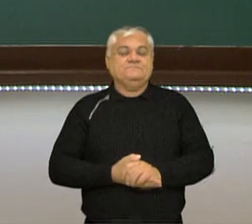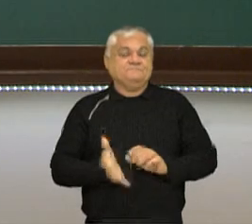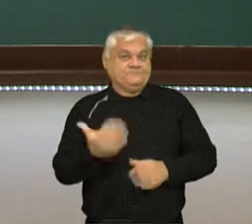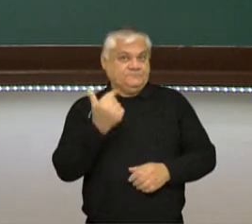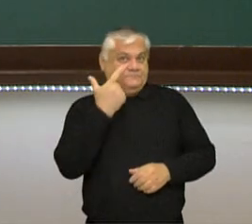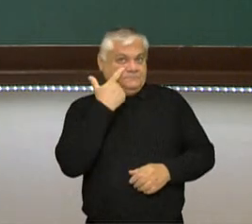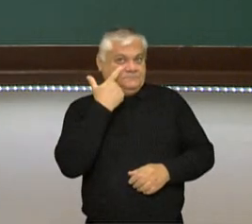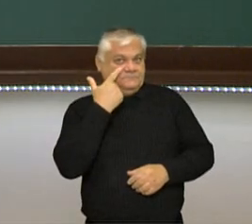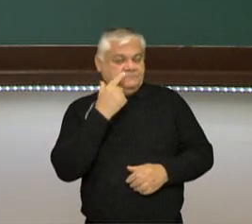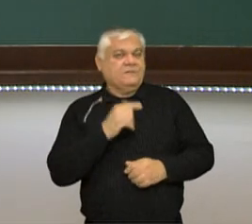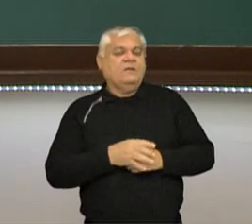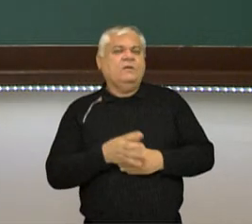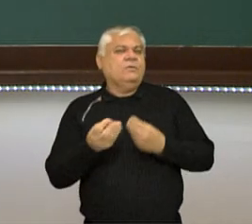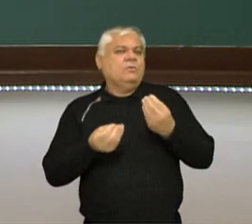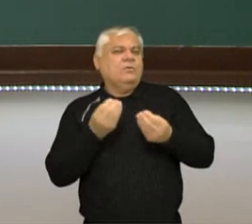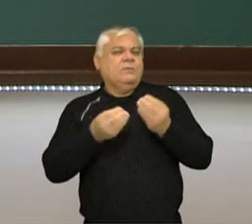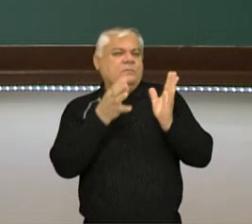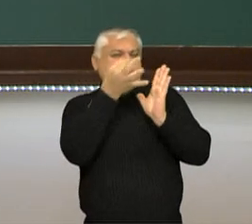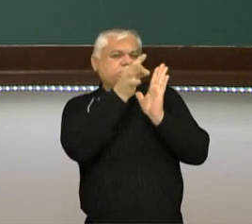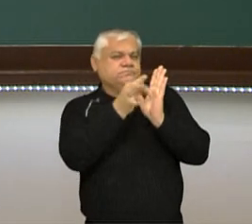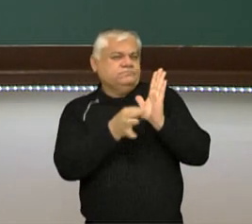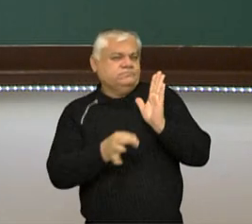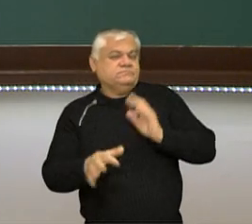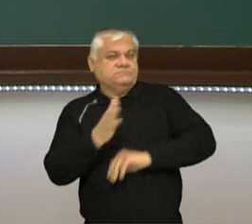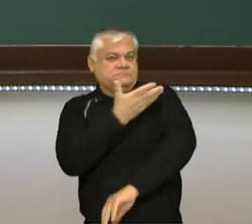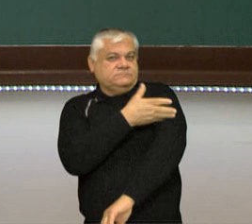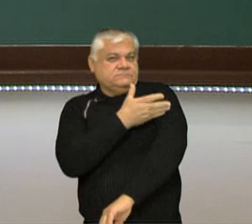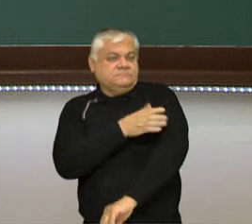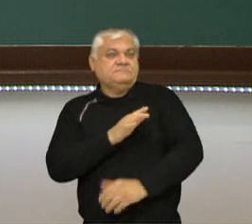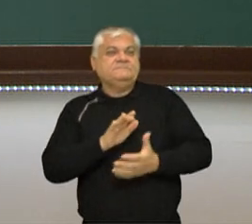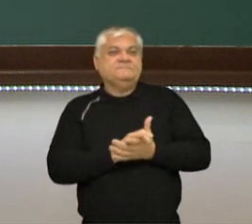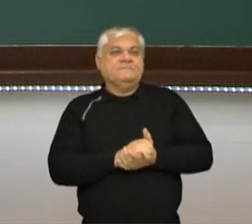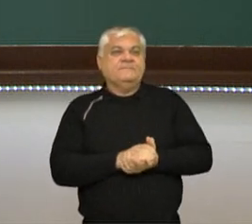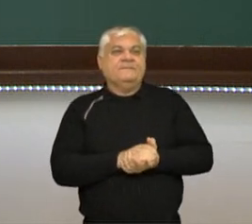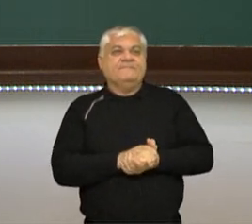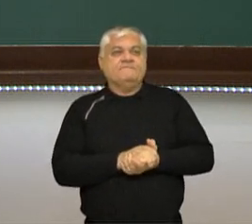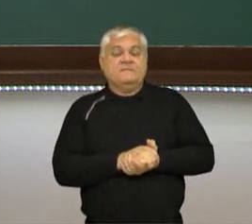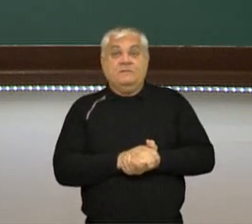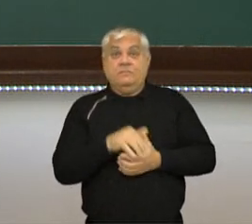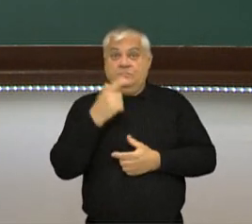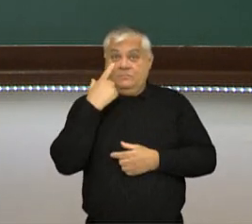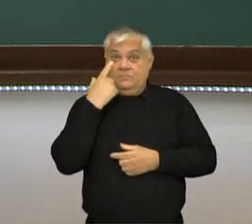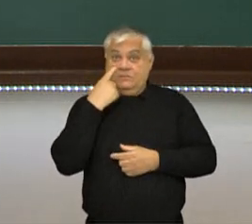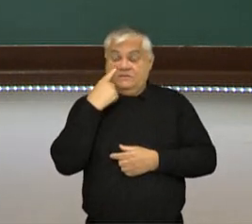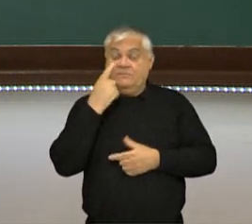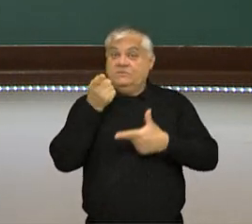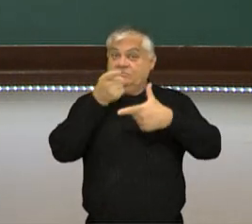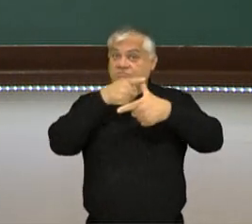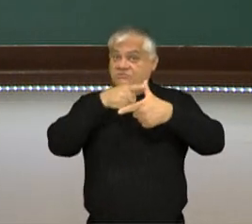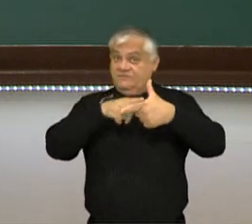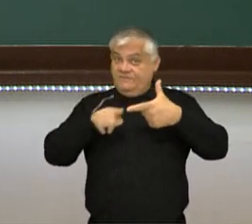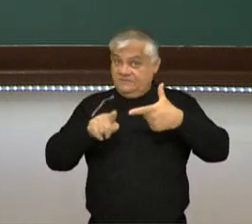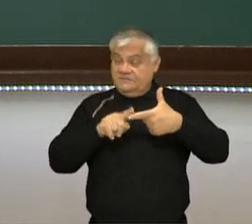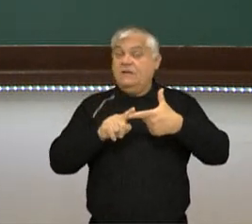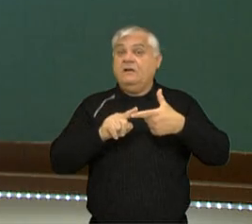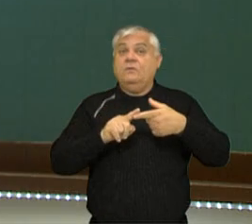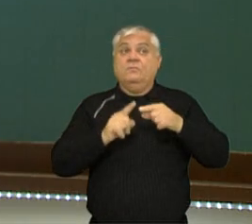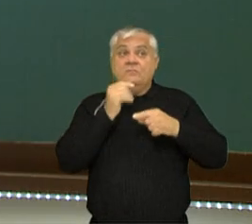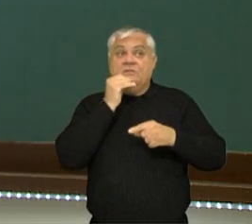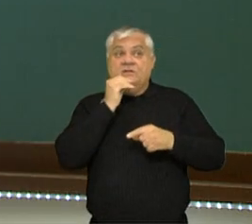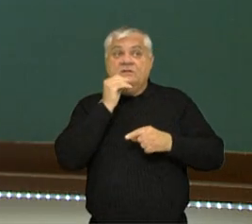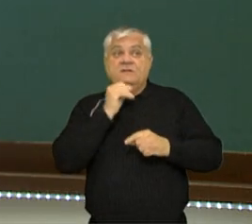Vamos lá, pessoal, vamos corrigir o nosso exercício. Então, vamos lá, olha, uma divisão de potências de